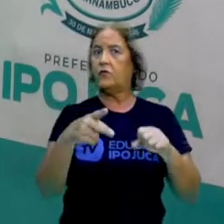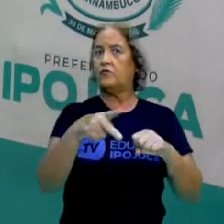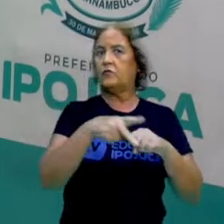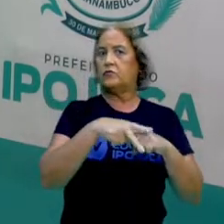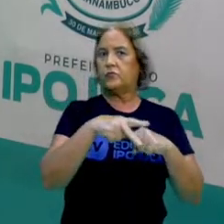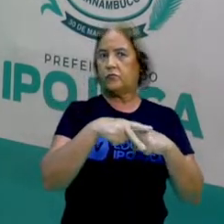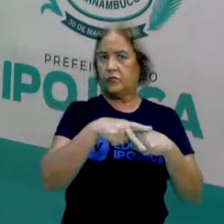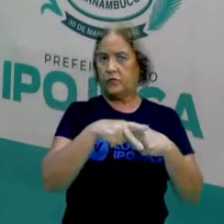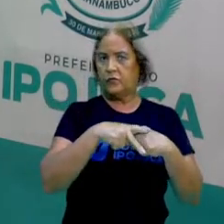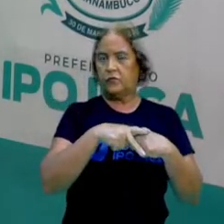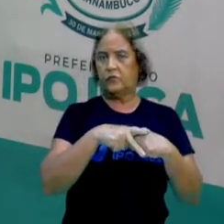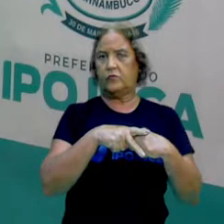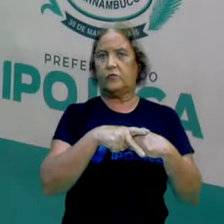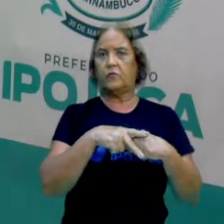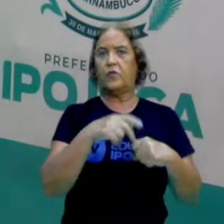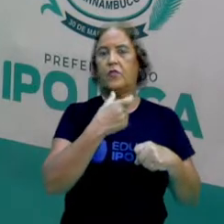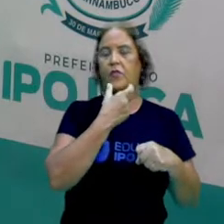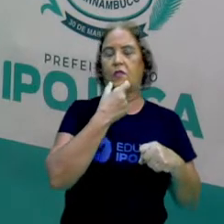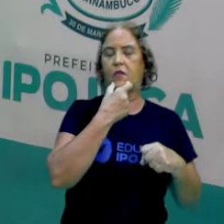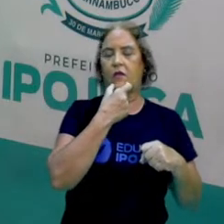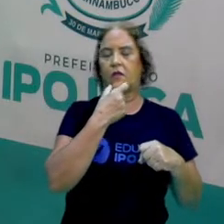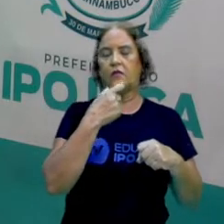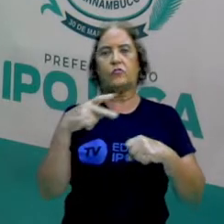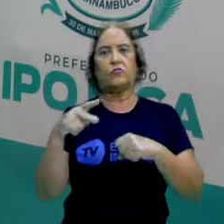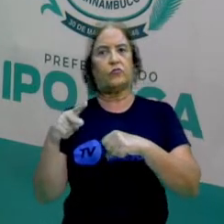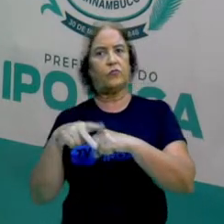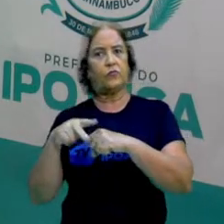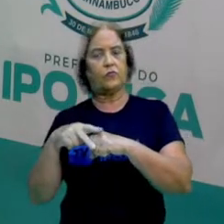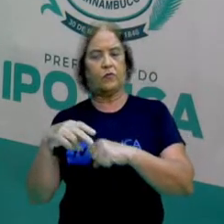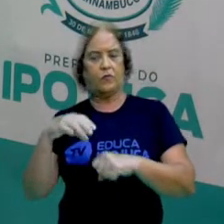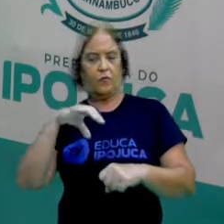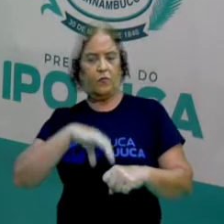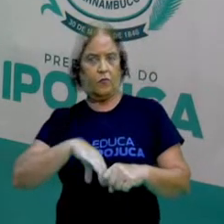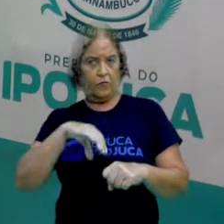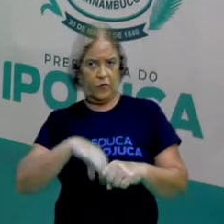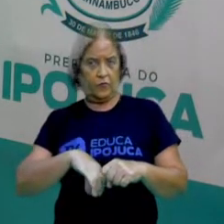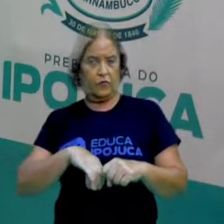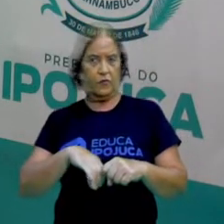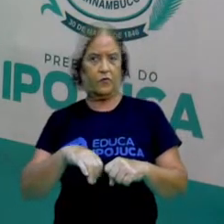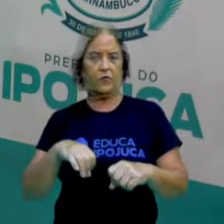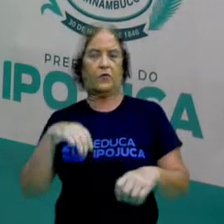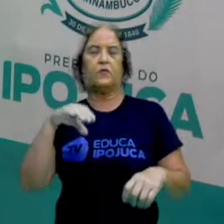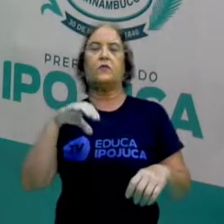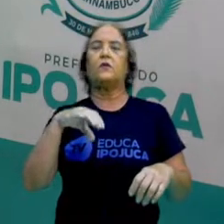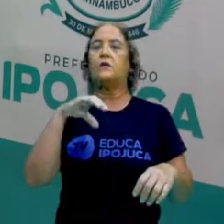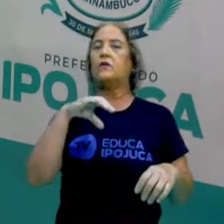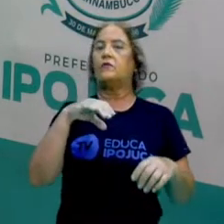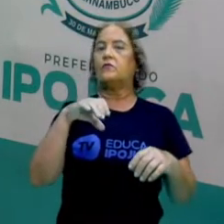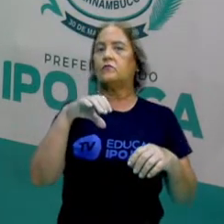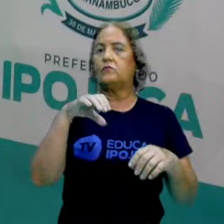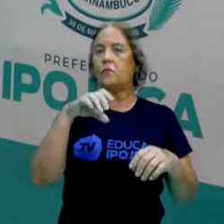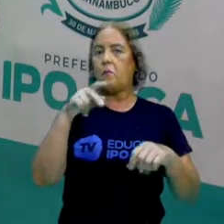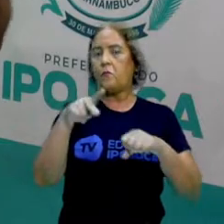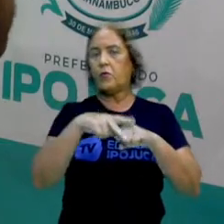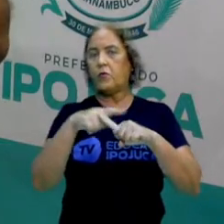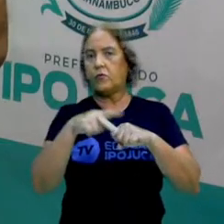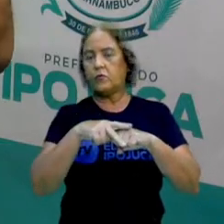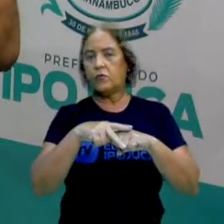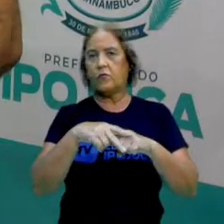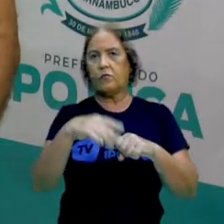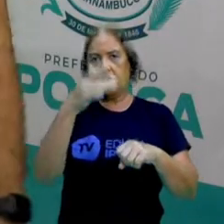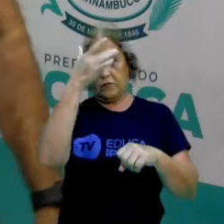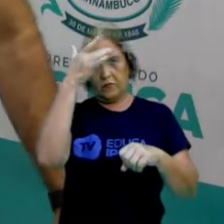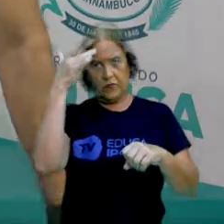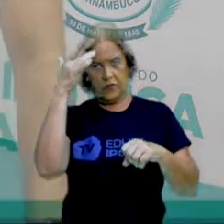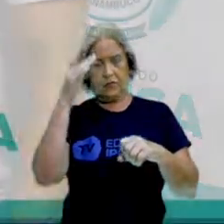os pronomes da língua portuguesa, seriam os pronomes pessoais do caso reto, ok? Let's